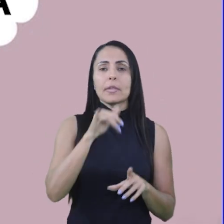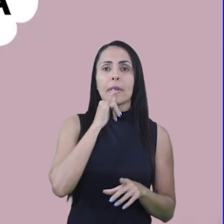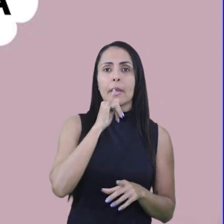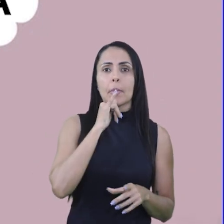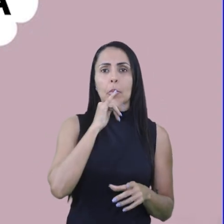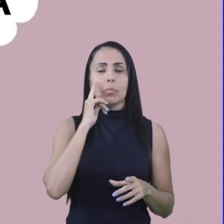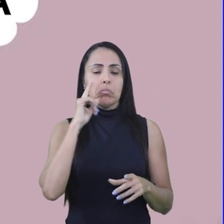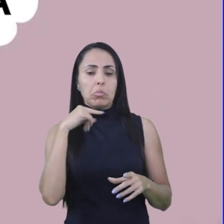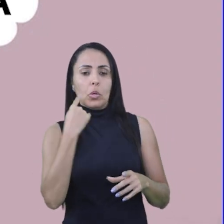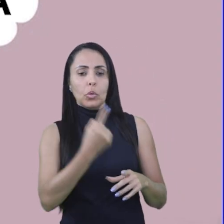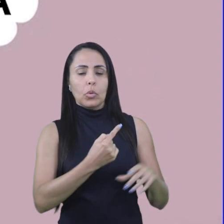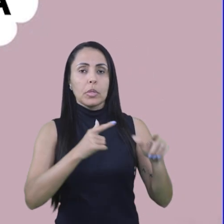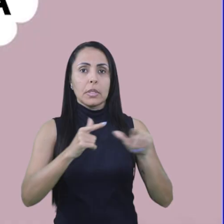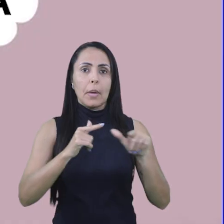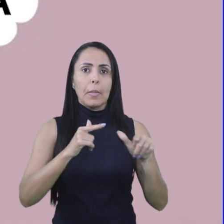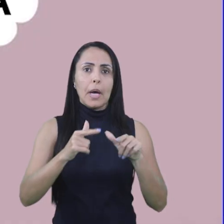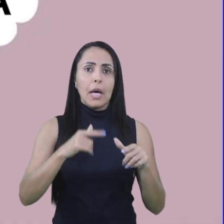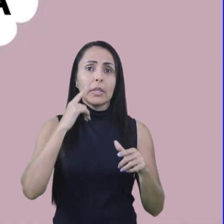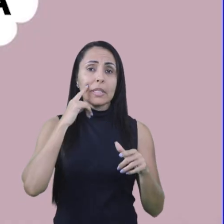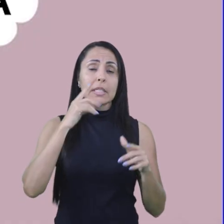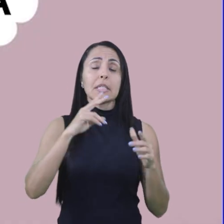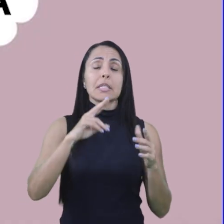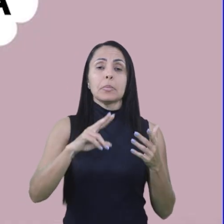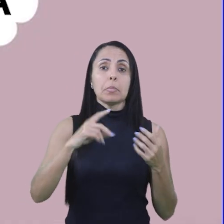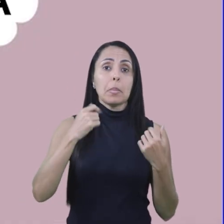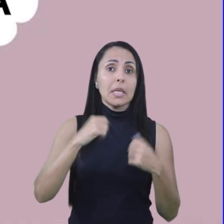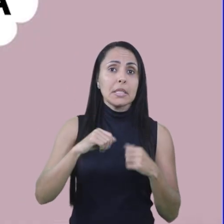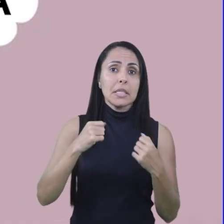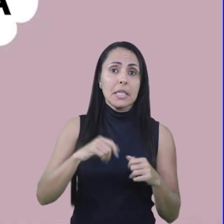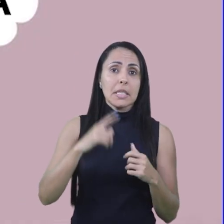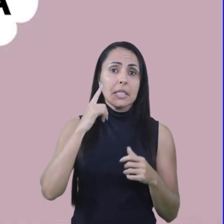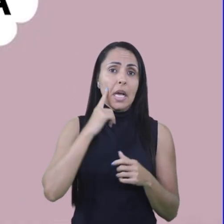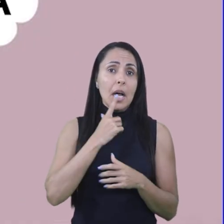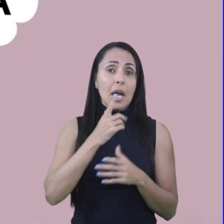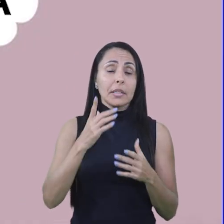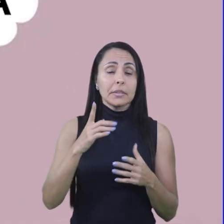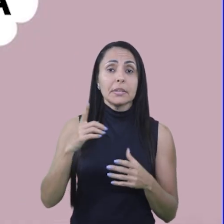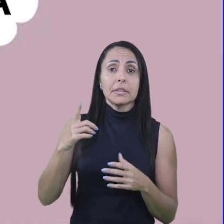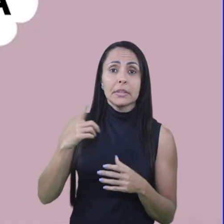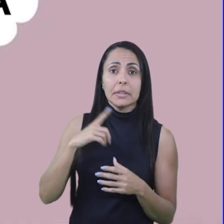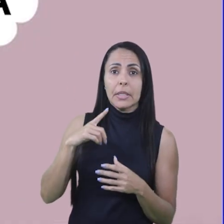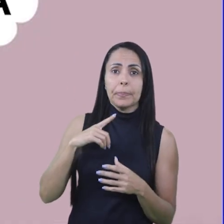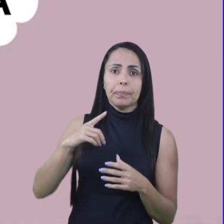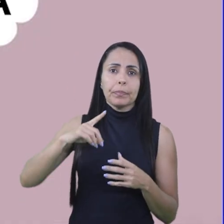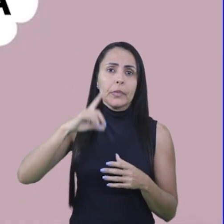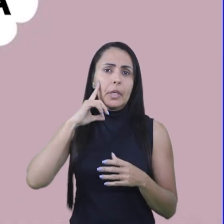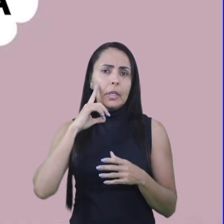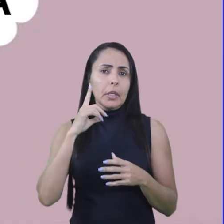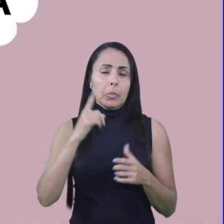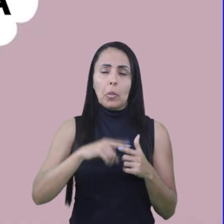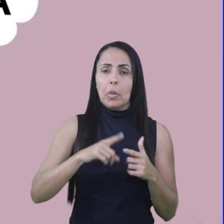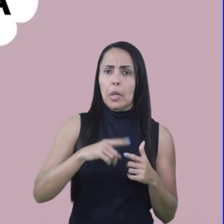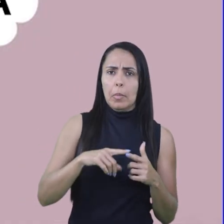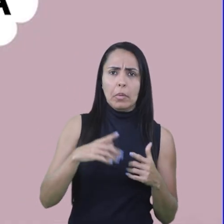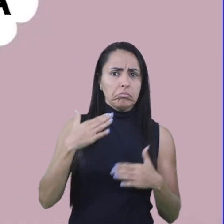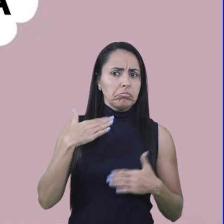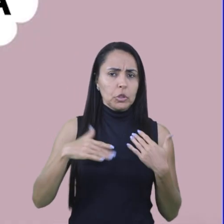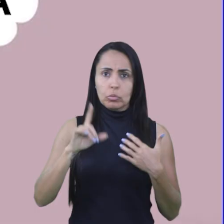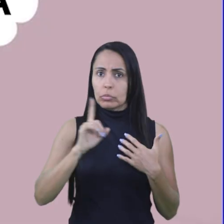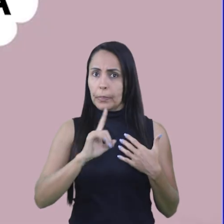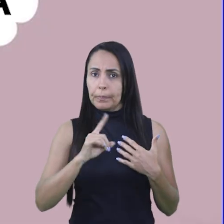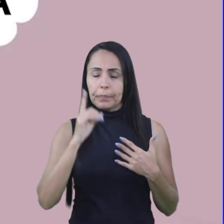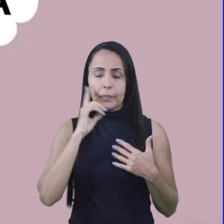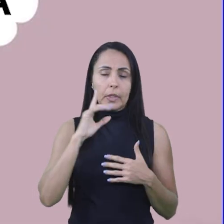nosso trabalho ele tem que nos dignificar, eles não têm que consumir o nosso estado físico, né? Além